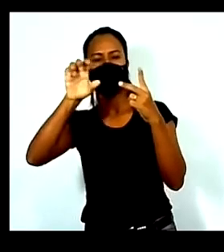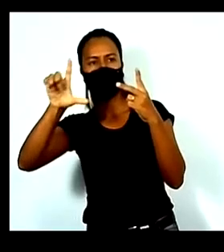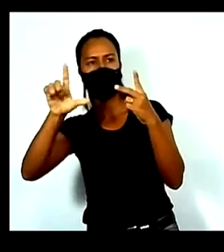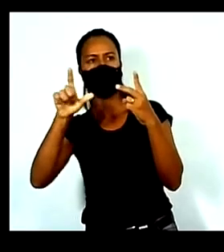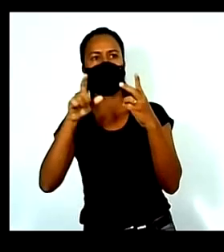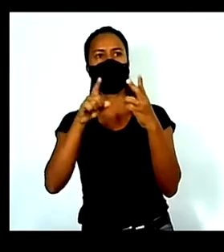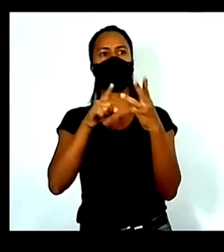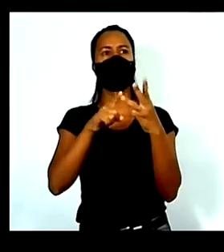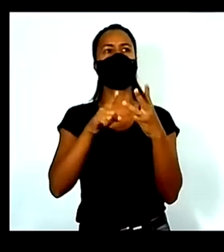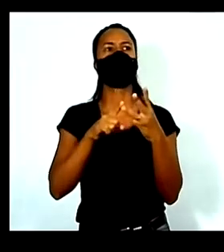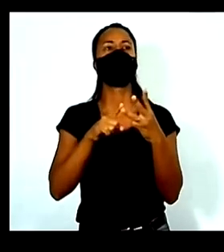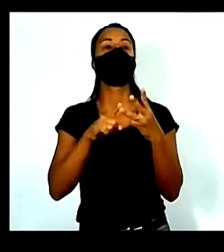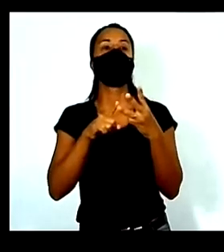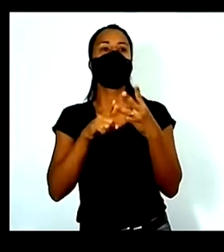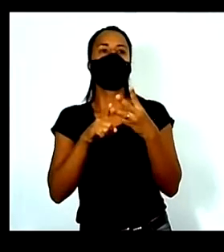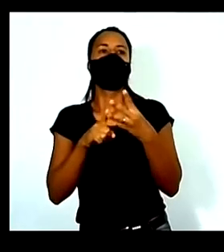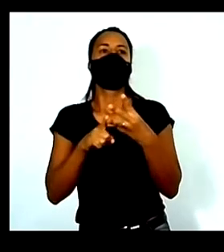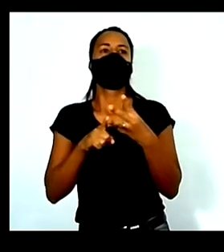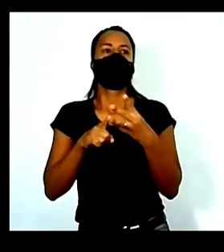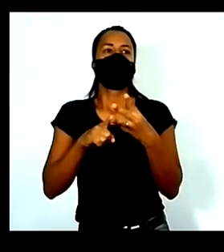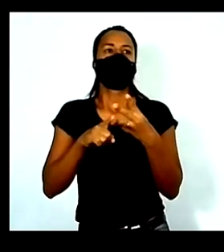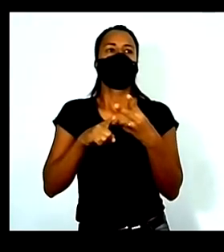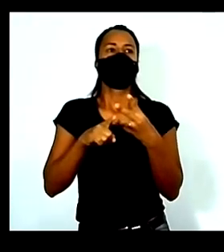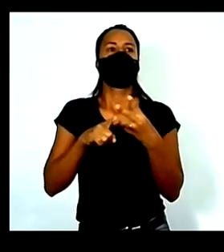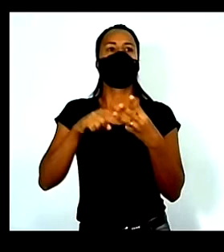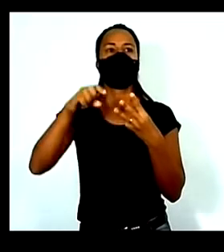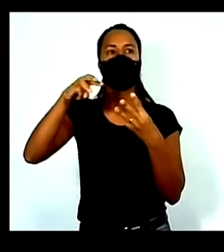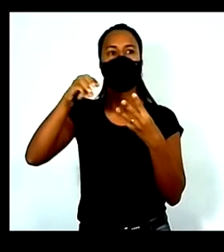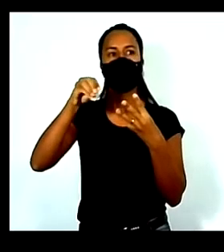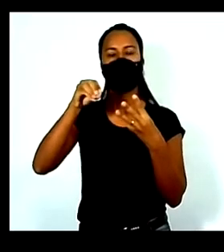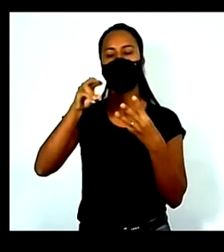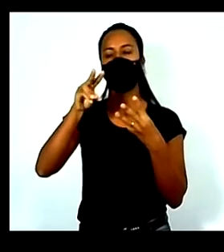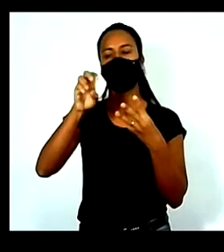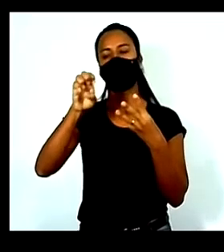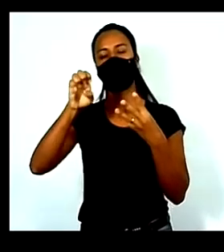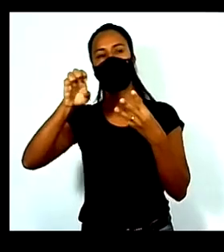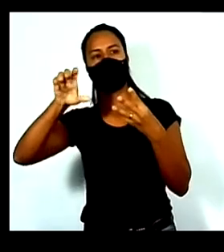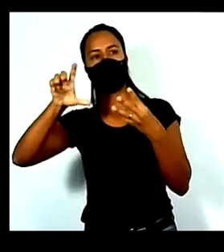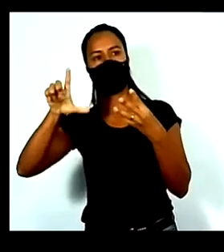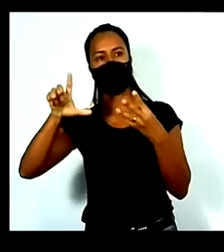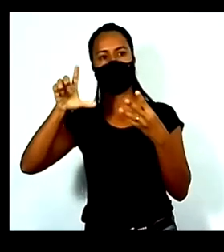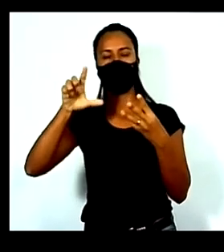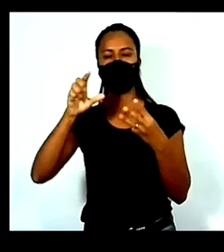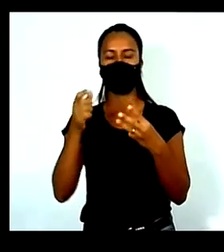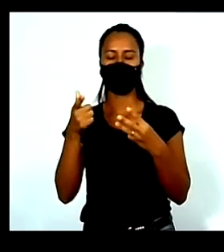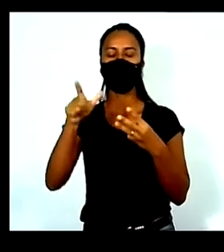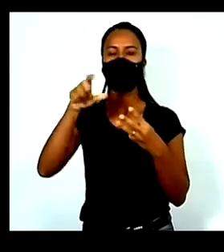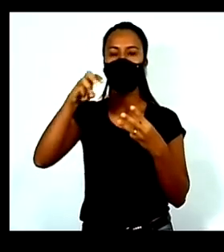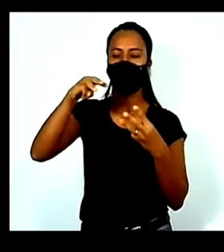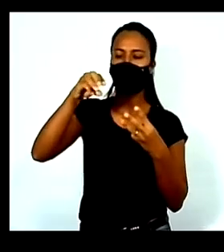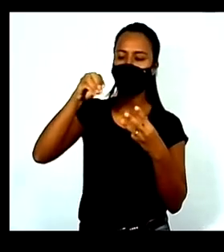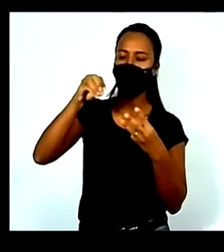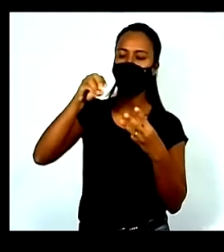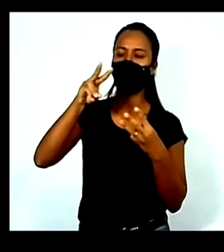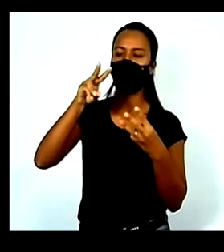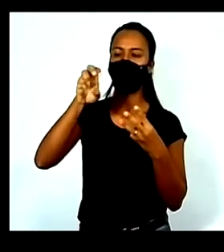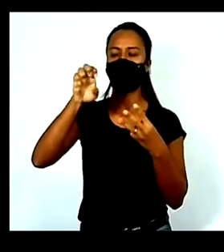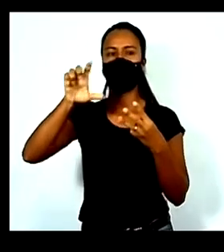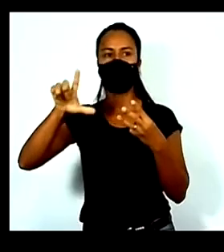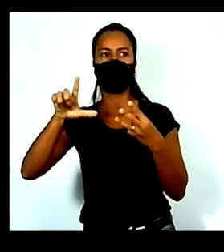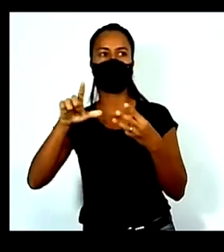diferença? A mobilidade que elas têm. Então, a articulação imóvel é aquela em que não acontece nenhum tipo